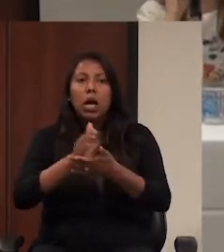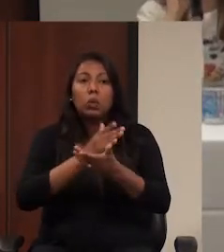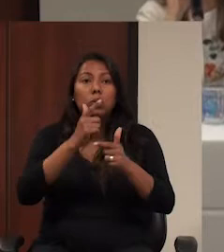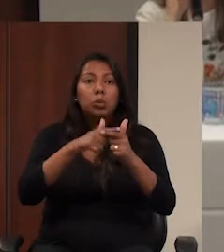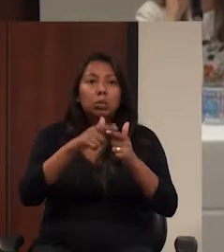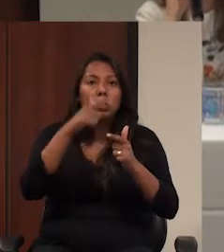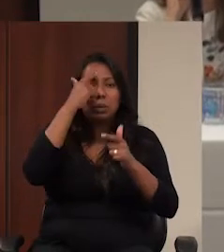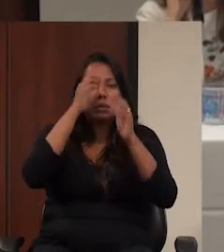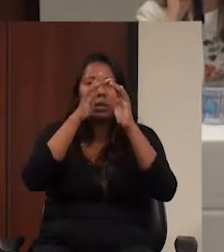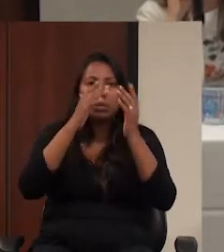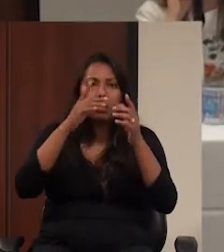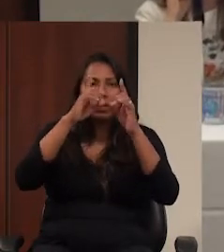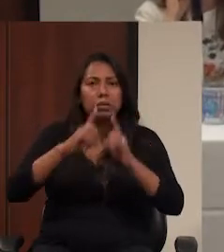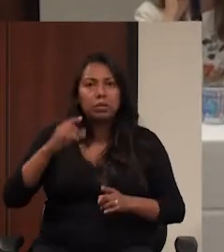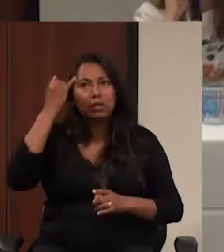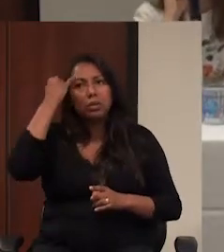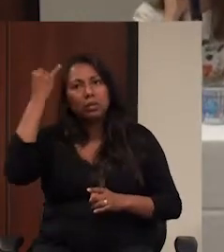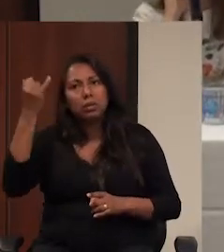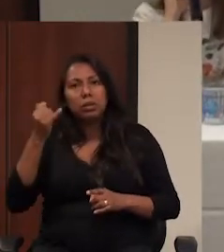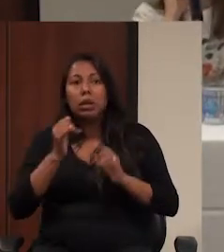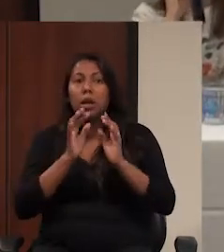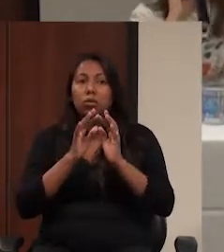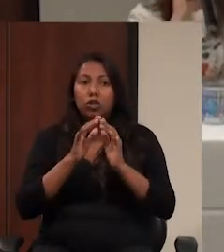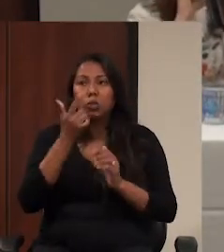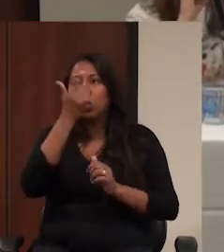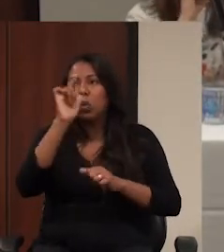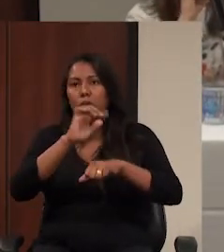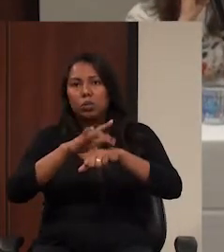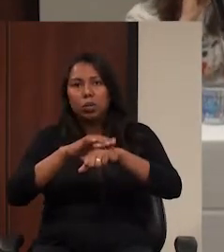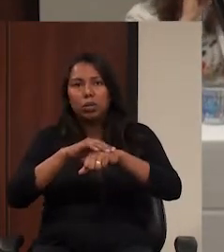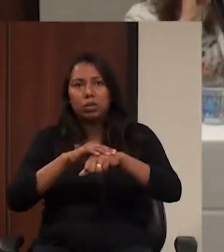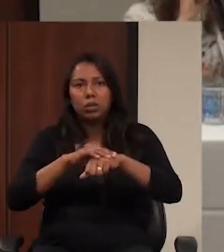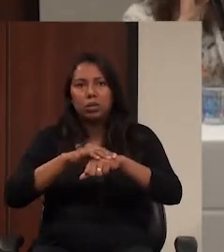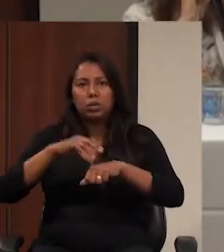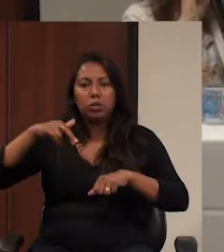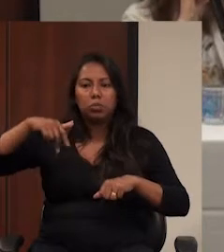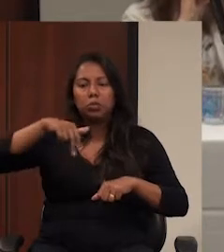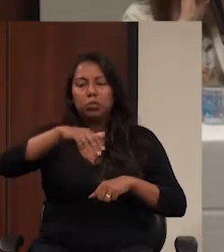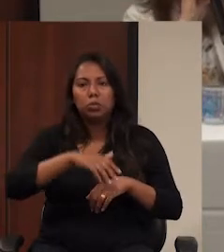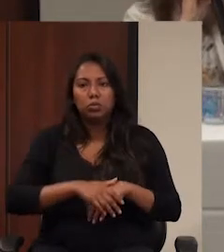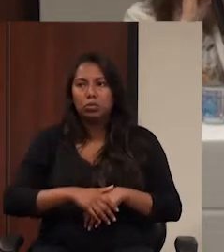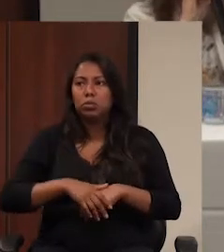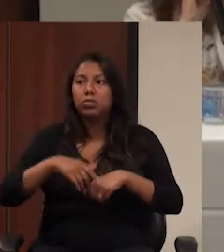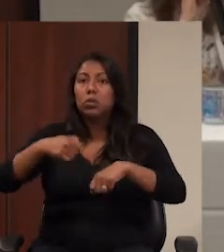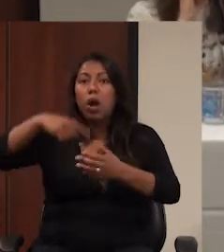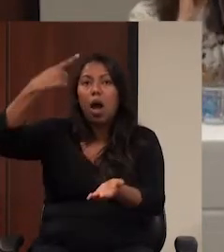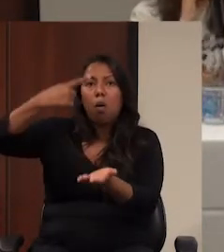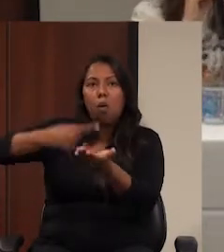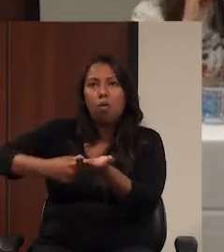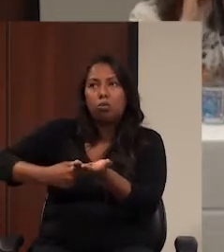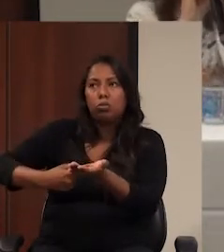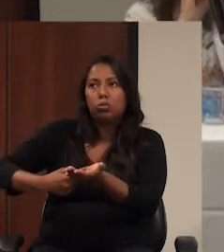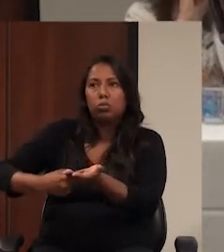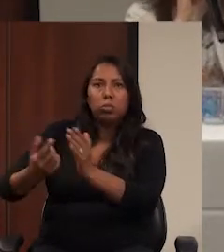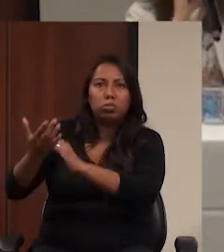cerebrais, deficiência intelectual, autismo e doenças neuromotoras. Então, o que essas pessoas fizeram? Acordos para ter o apoio. Né? Aqui no Brasil